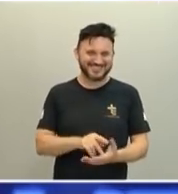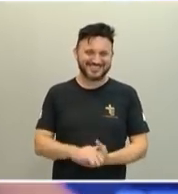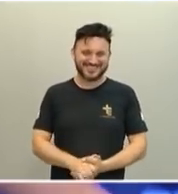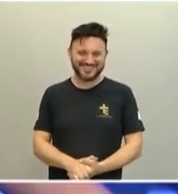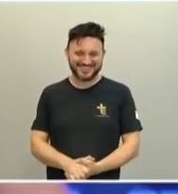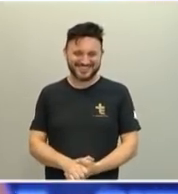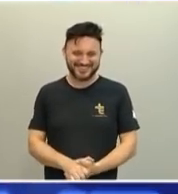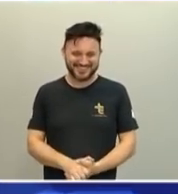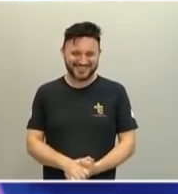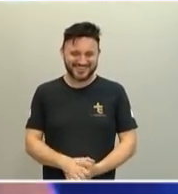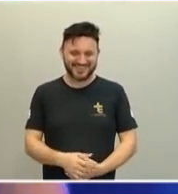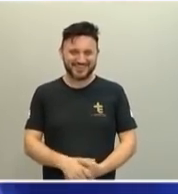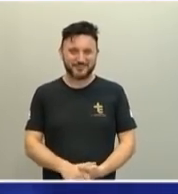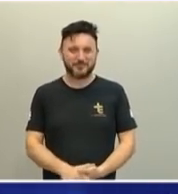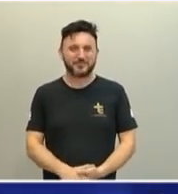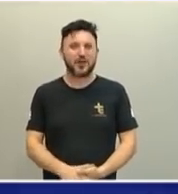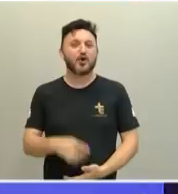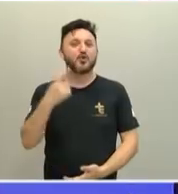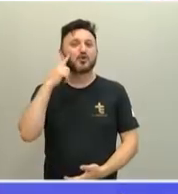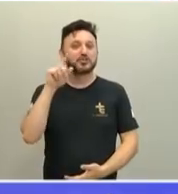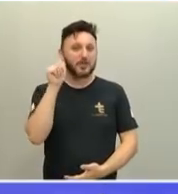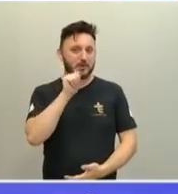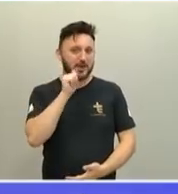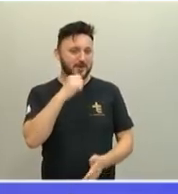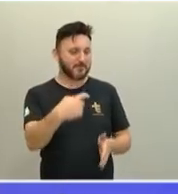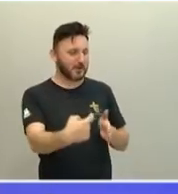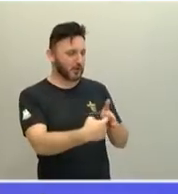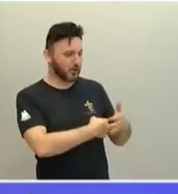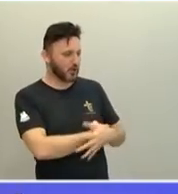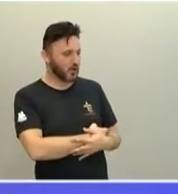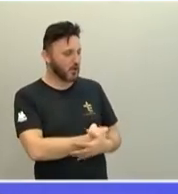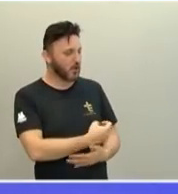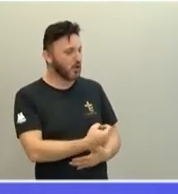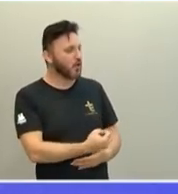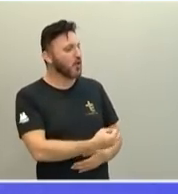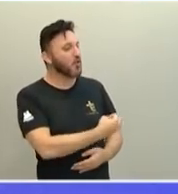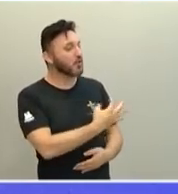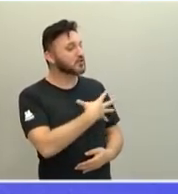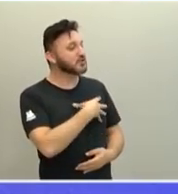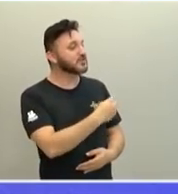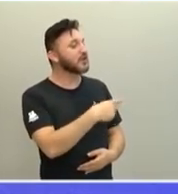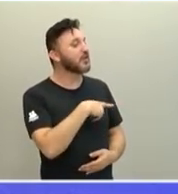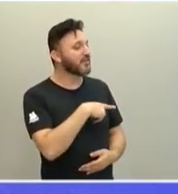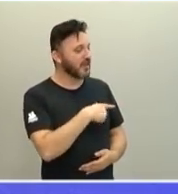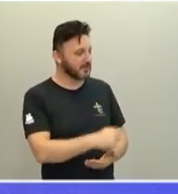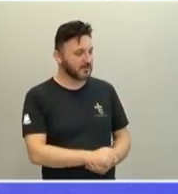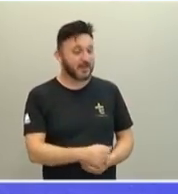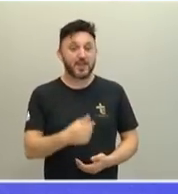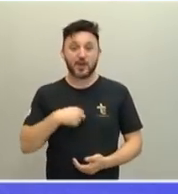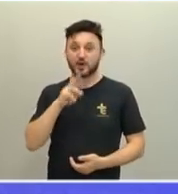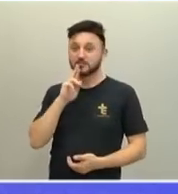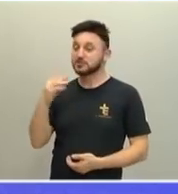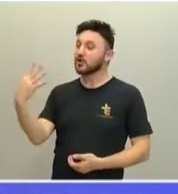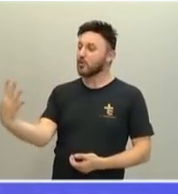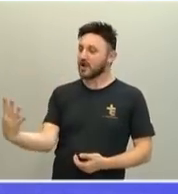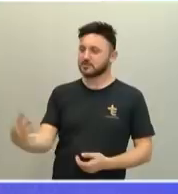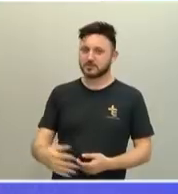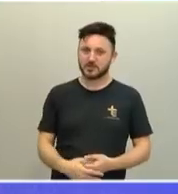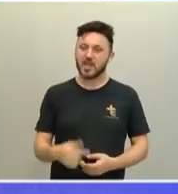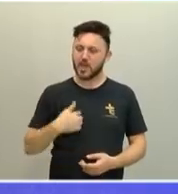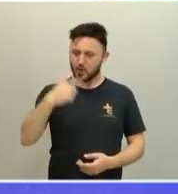Esses dias uma mulher falou assim para mim, quantos filhos você tem? Eu falei, quatro. Ela falou, nossa, eu falei, eu sou firme e animado. Lá em casa nós temos animado. Não, tem que ser